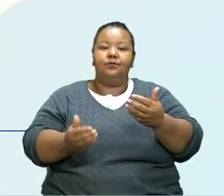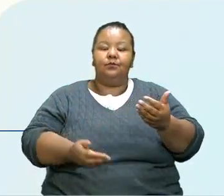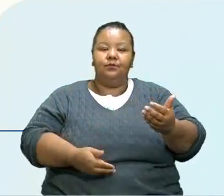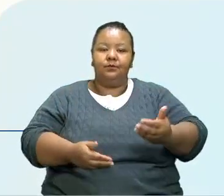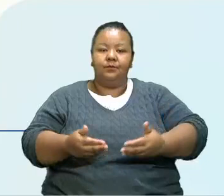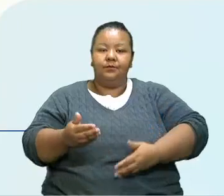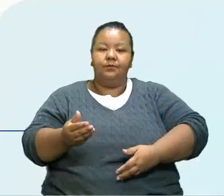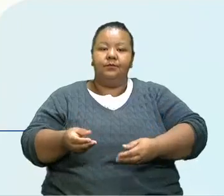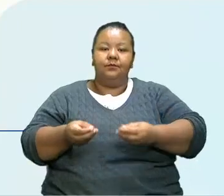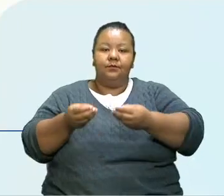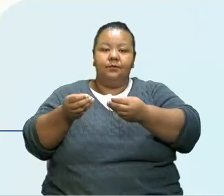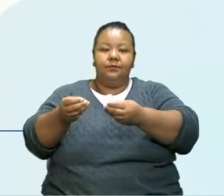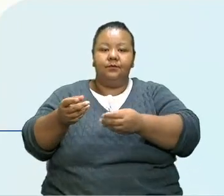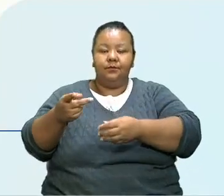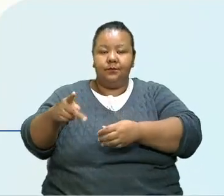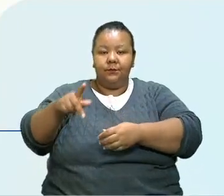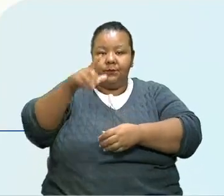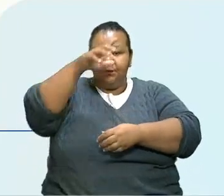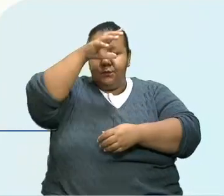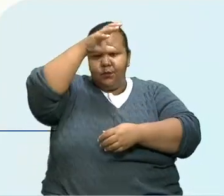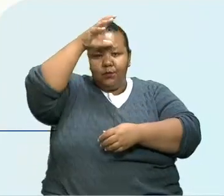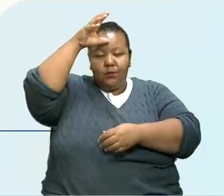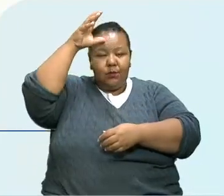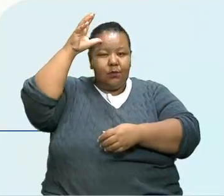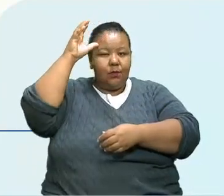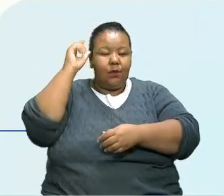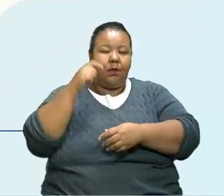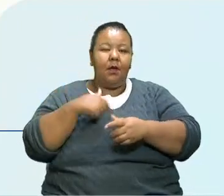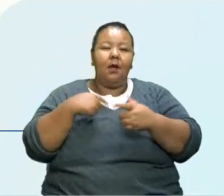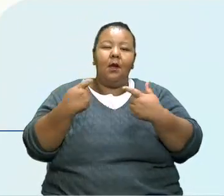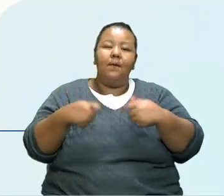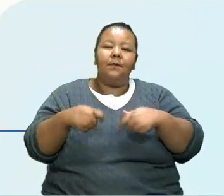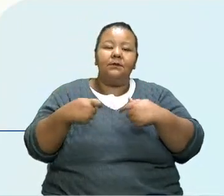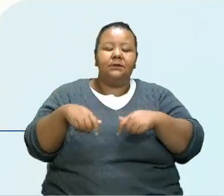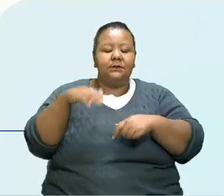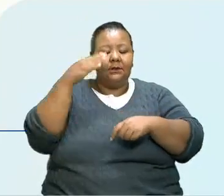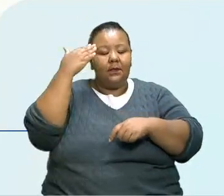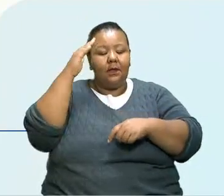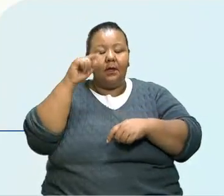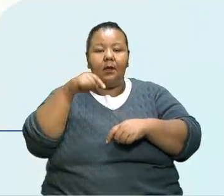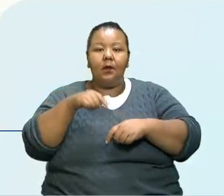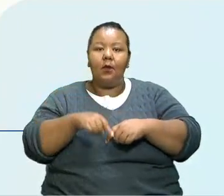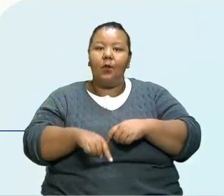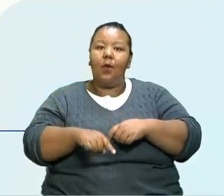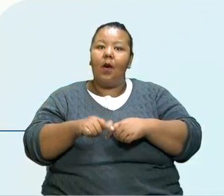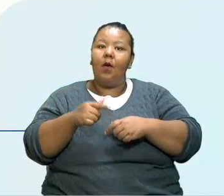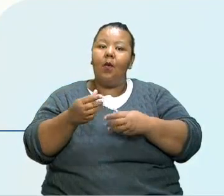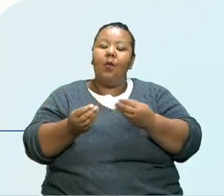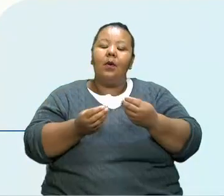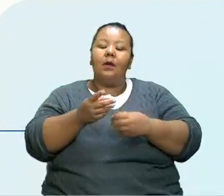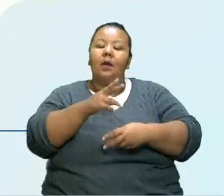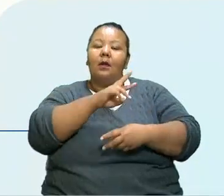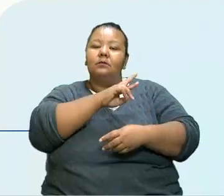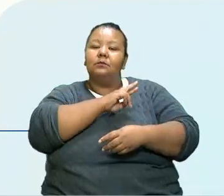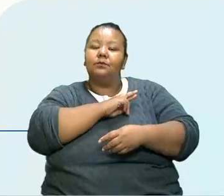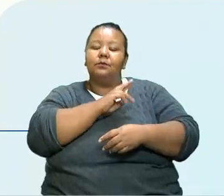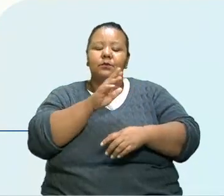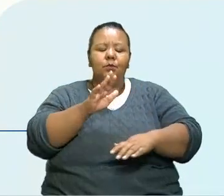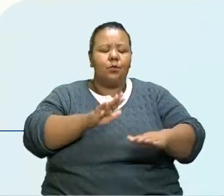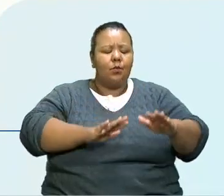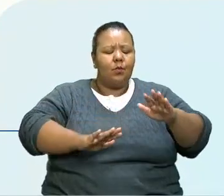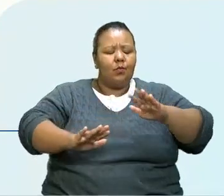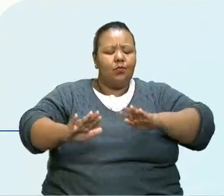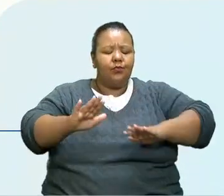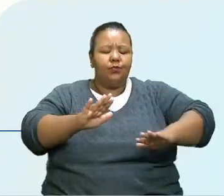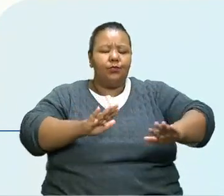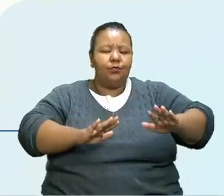o meu consumidor. Então, eu preciso entender qual é a função da organização dentro de uma empresa e de que maneira que